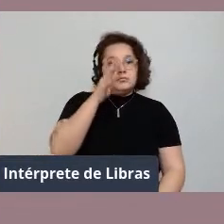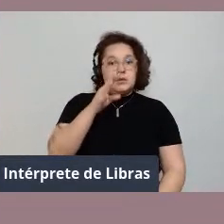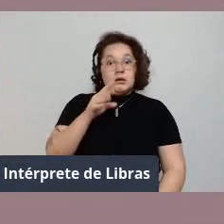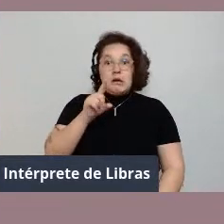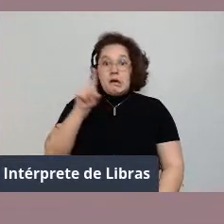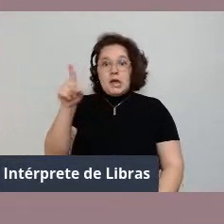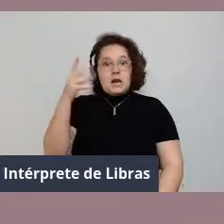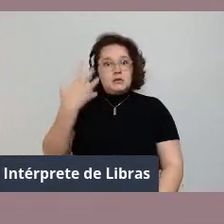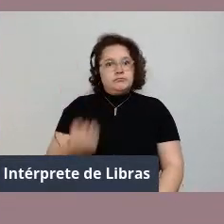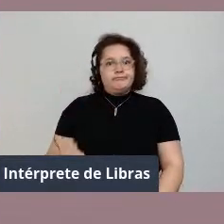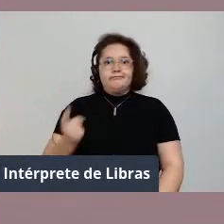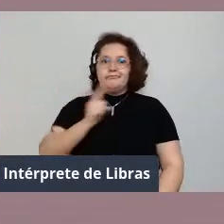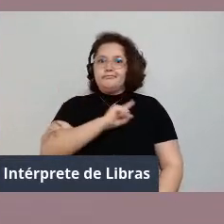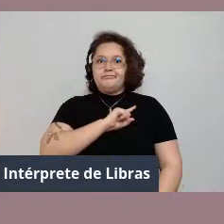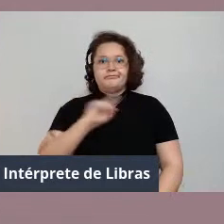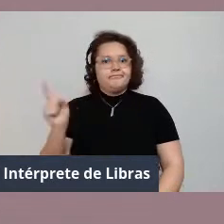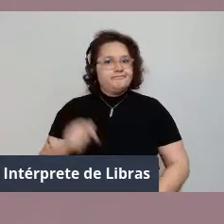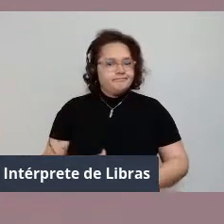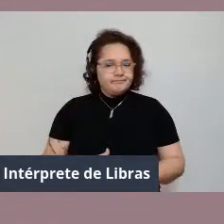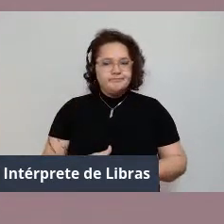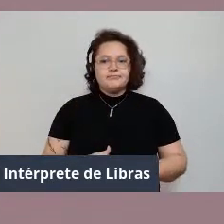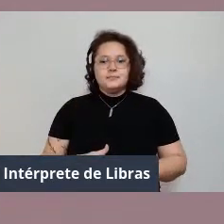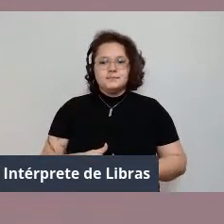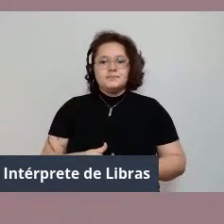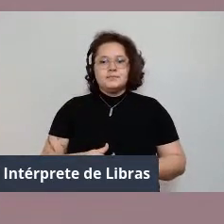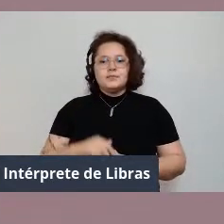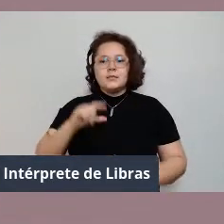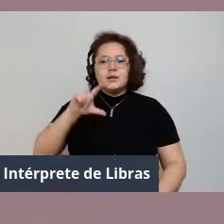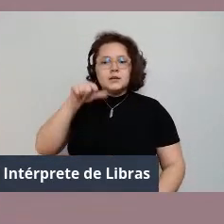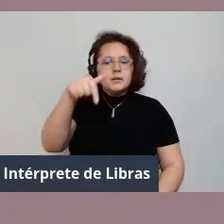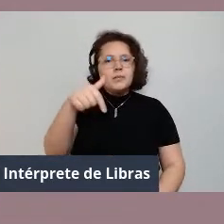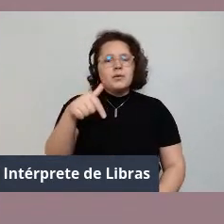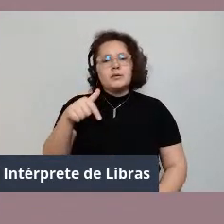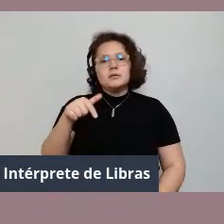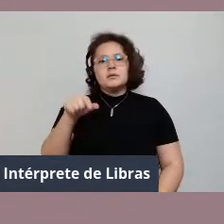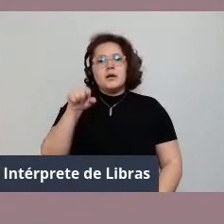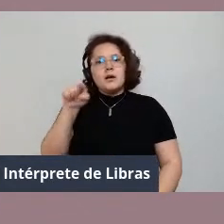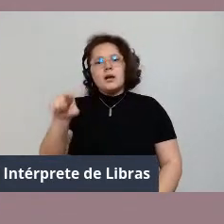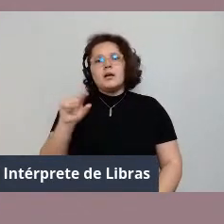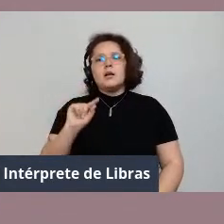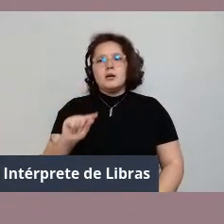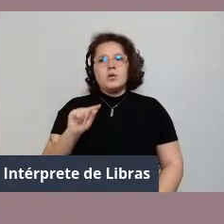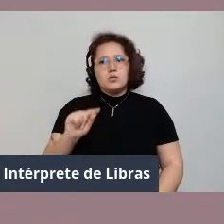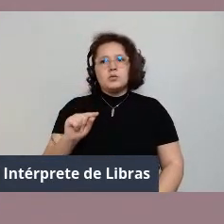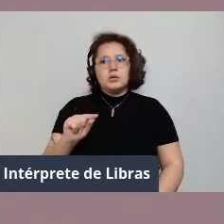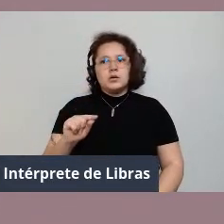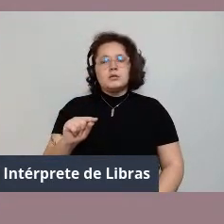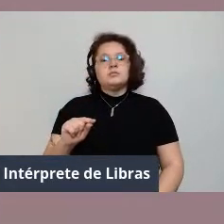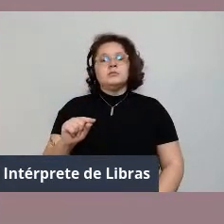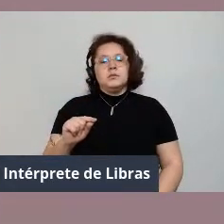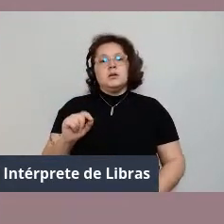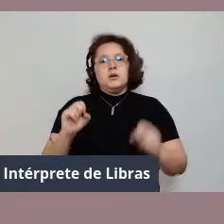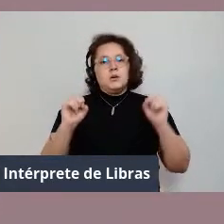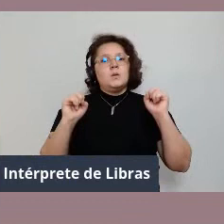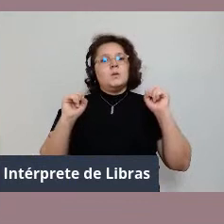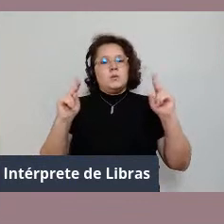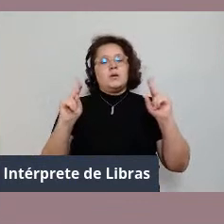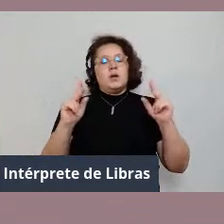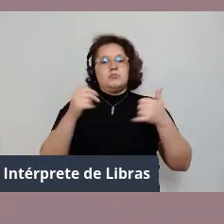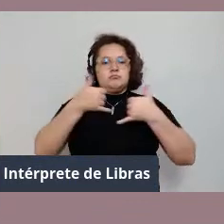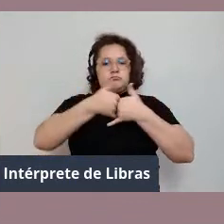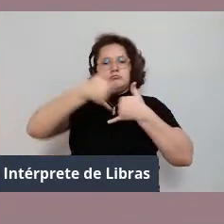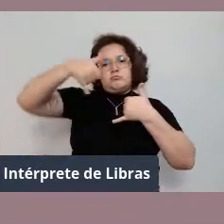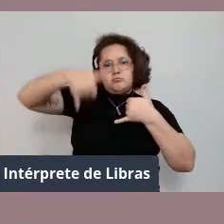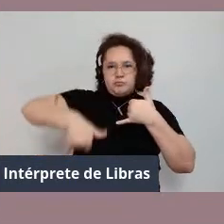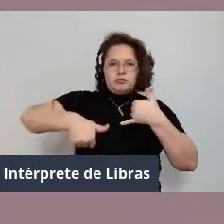minha recusa. Finalmente, pareceu se render ao irremediável e desligamos. Logo em seguida, ela